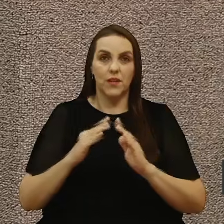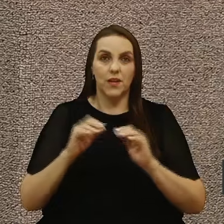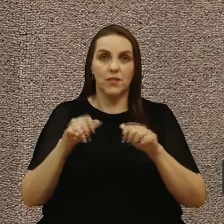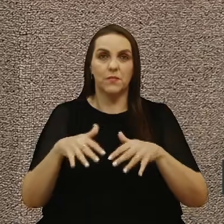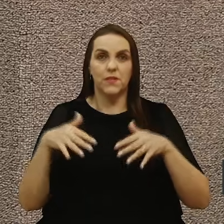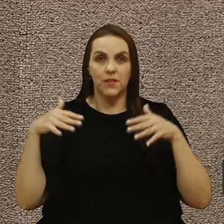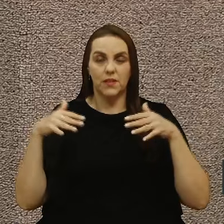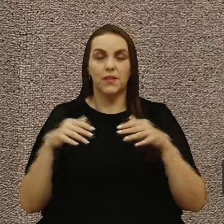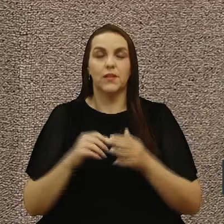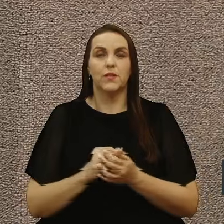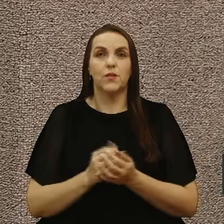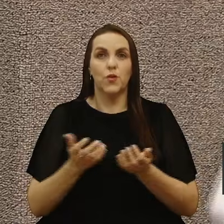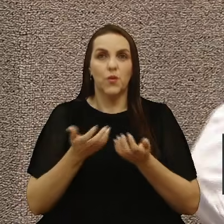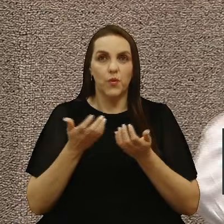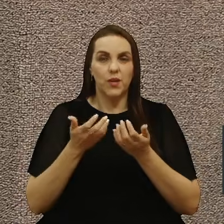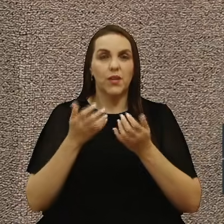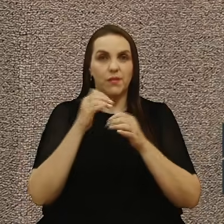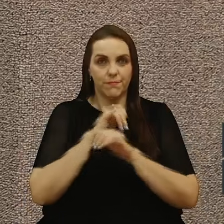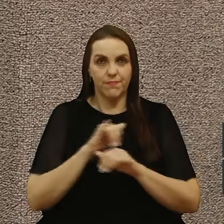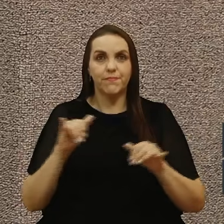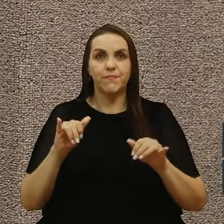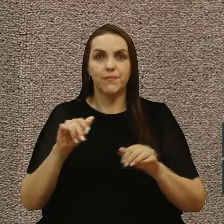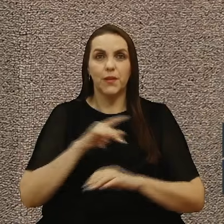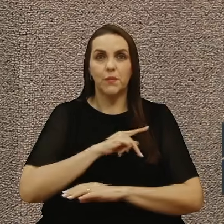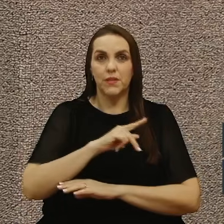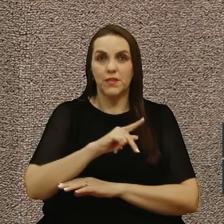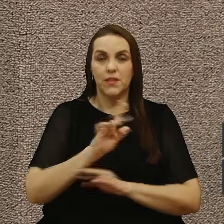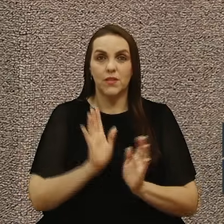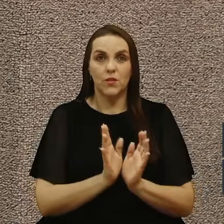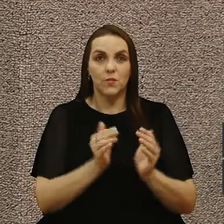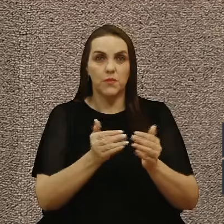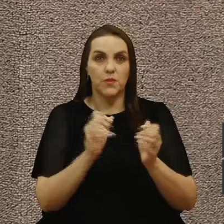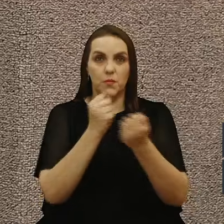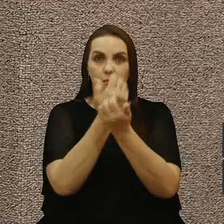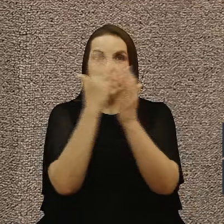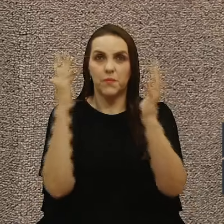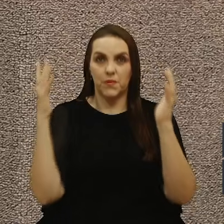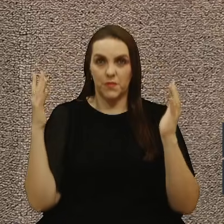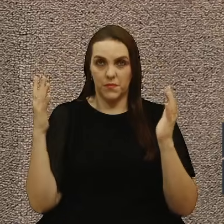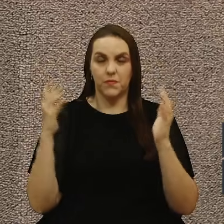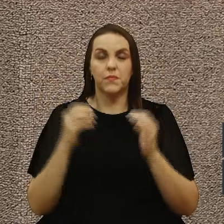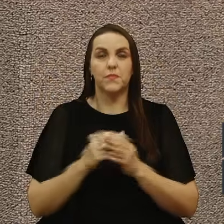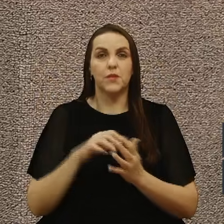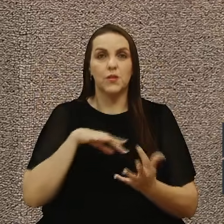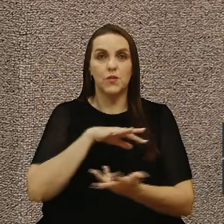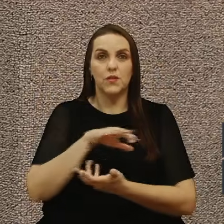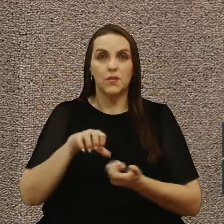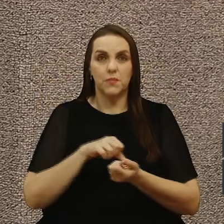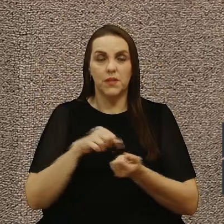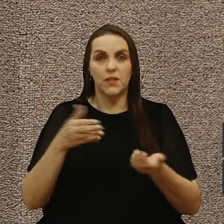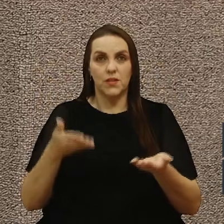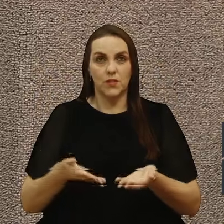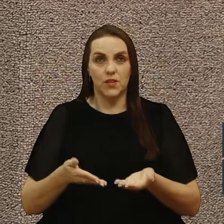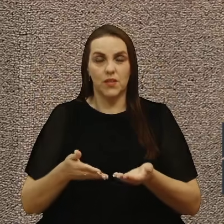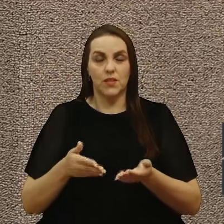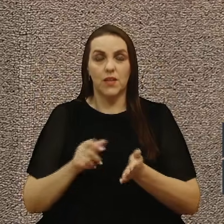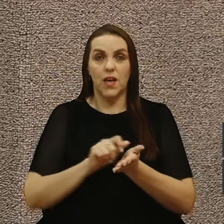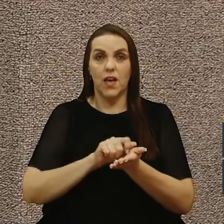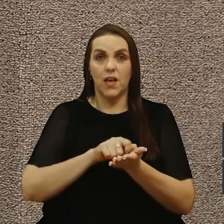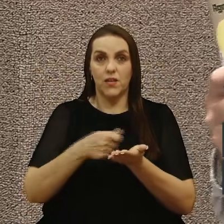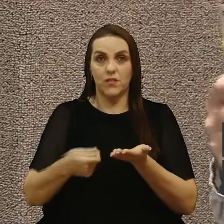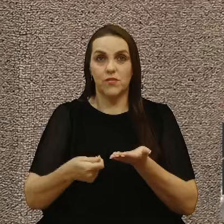Queria repercutir, presidente, como presidente da Comissão do Meio Ambiente e Sustentabilidade dessa casa, o lançamento da Agenda Anual de Educação